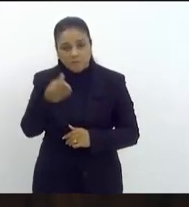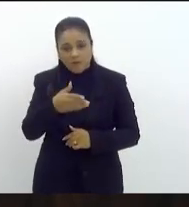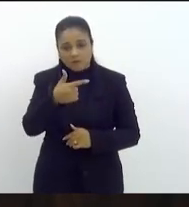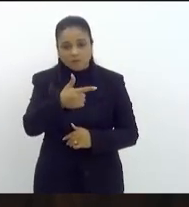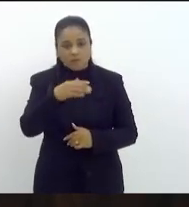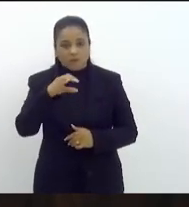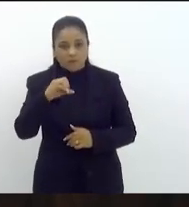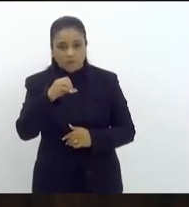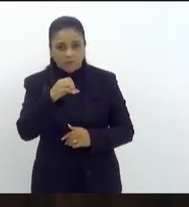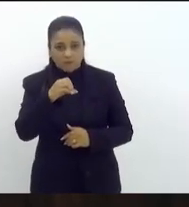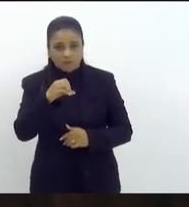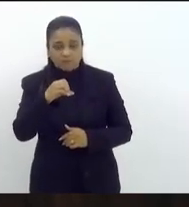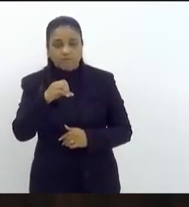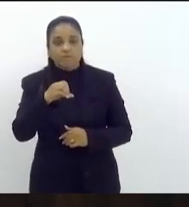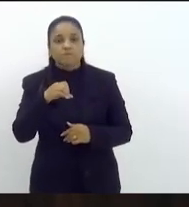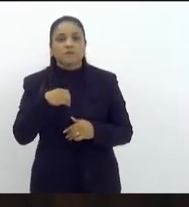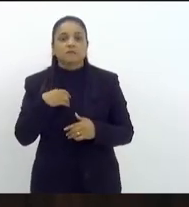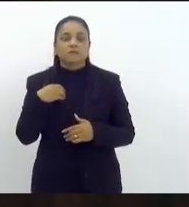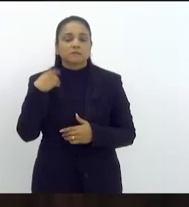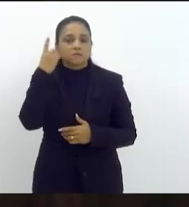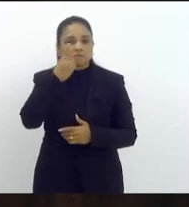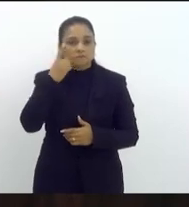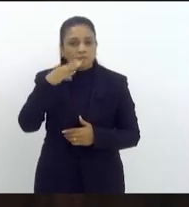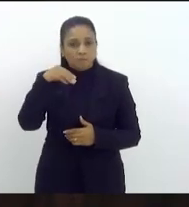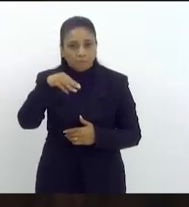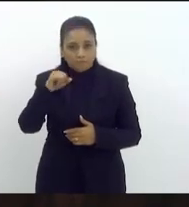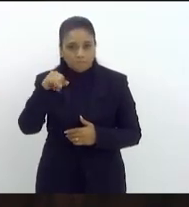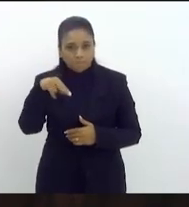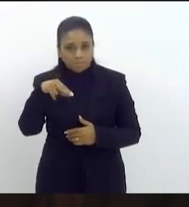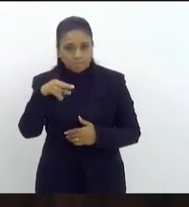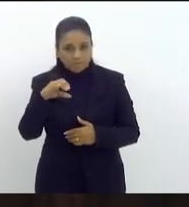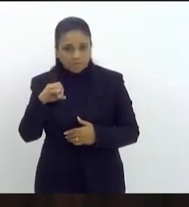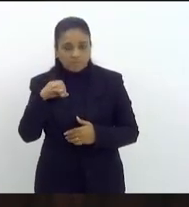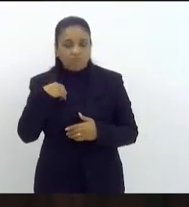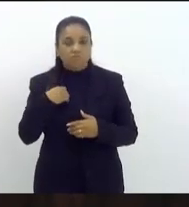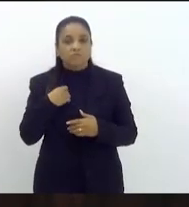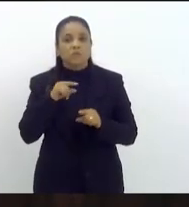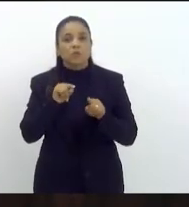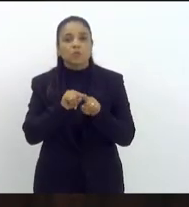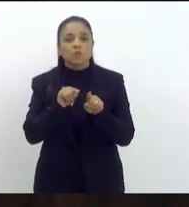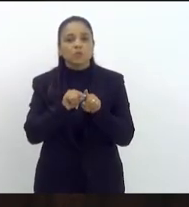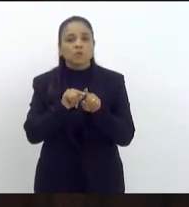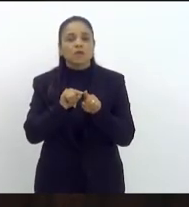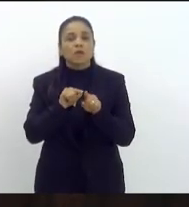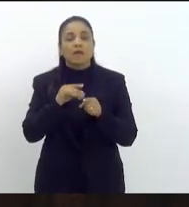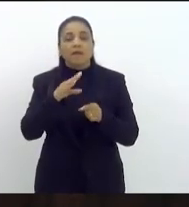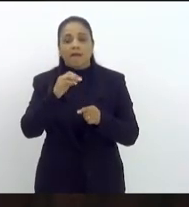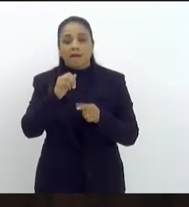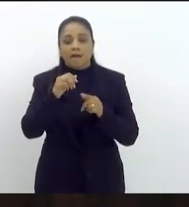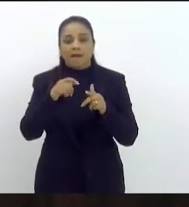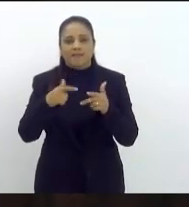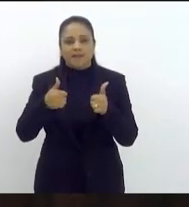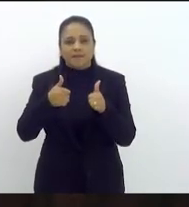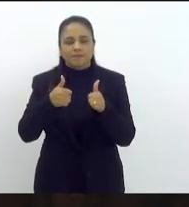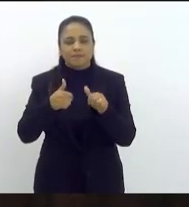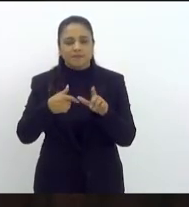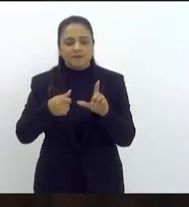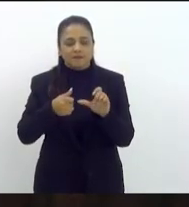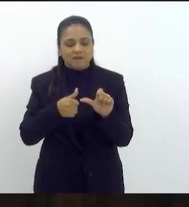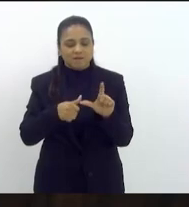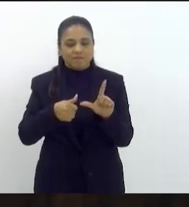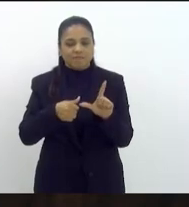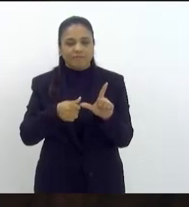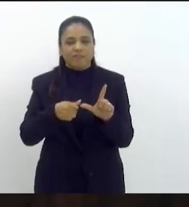de autoria do deputado Carlos minc que dispõe sobre o fornecimento da cannabis para fins medicinais